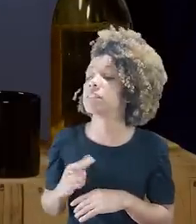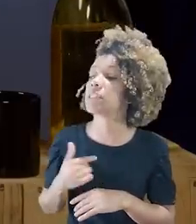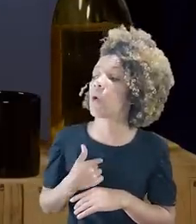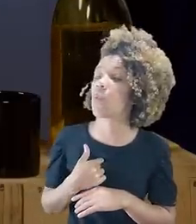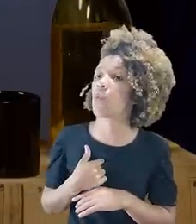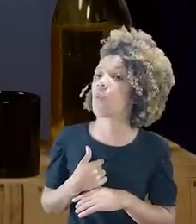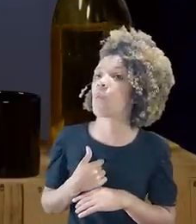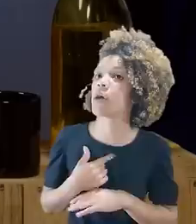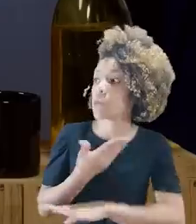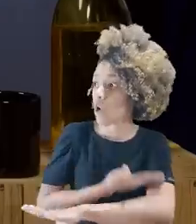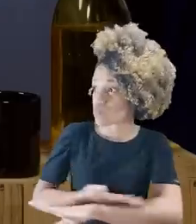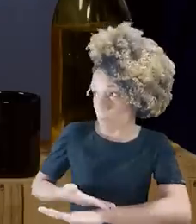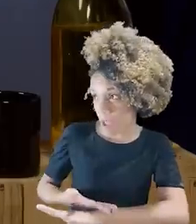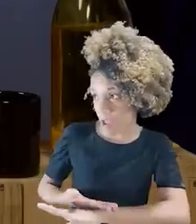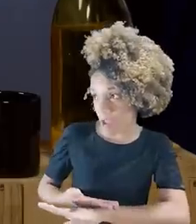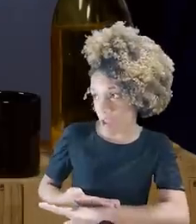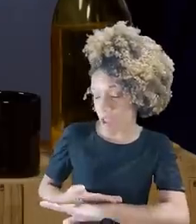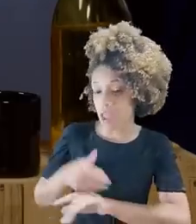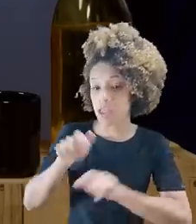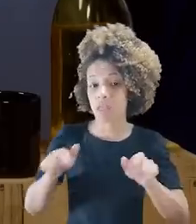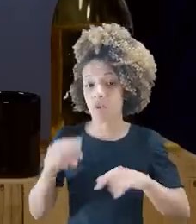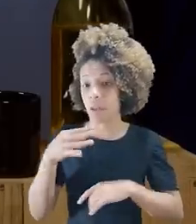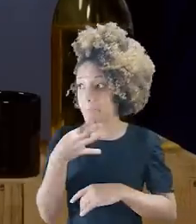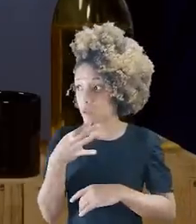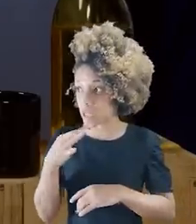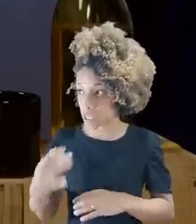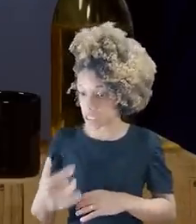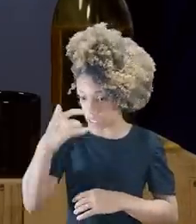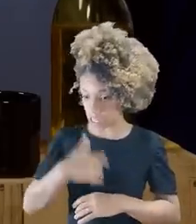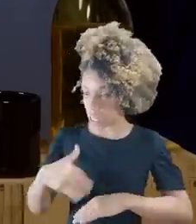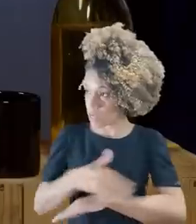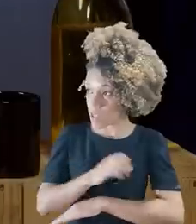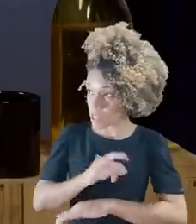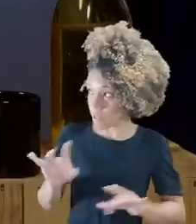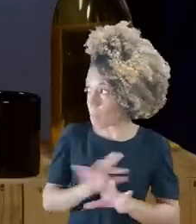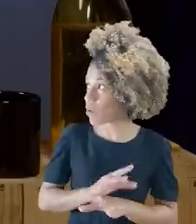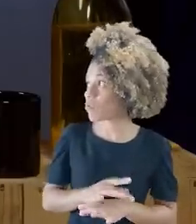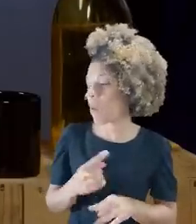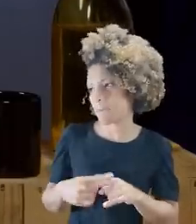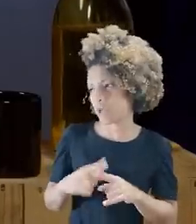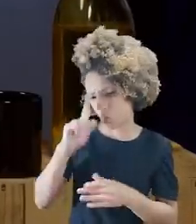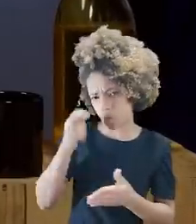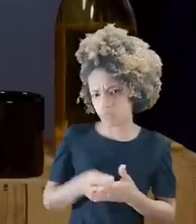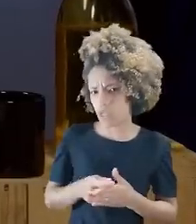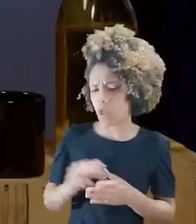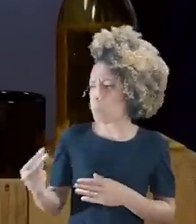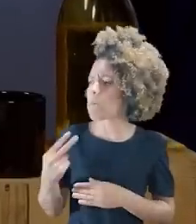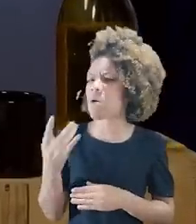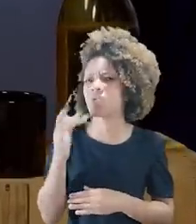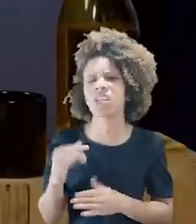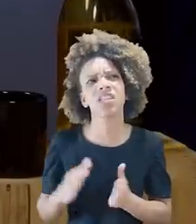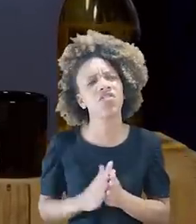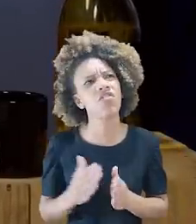e a acostumar Minas pessoas não me reconhecerem na rua se eu tava pronta para isso porque quando eu tava decidindo eu ouvi isso de alguém não sei se foi eu